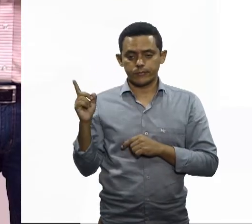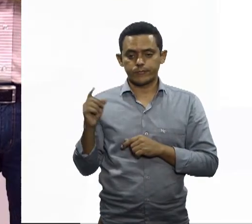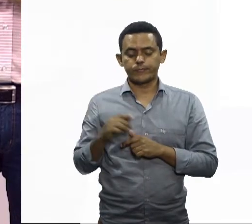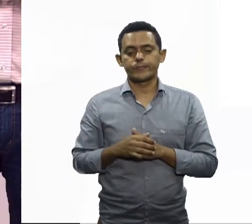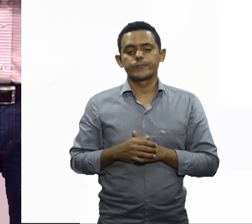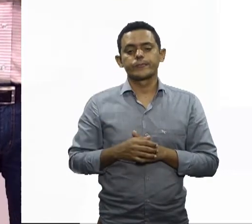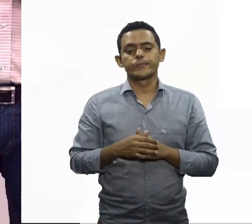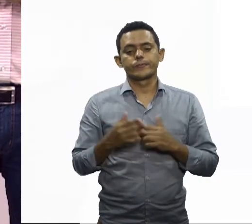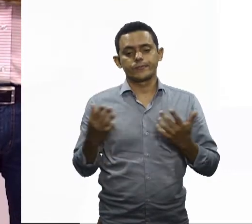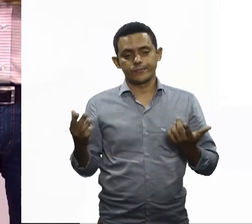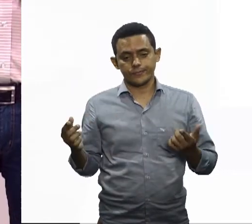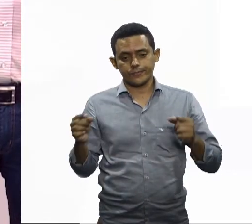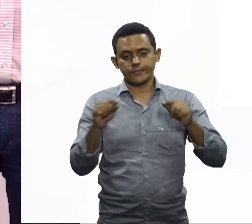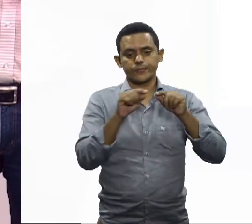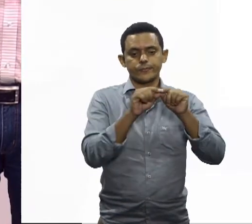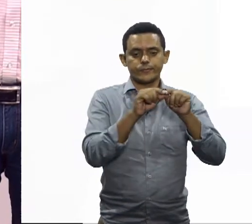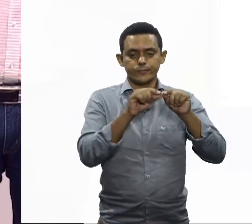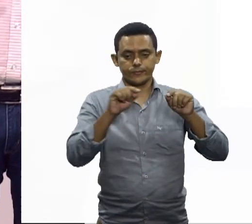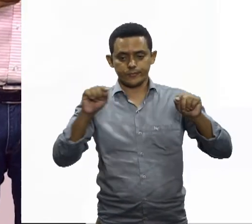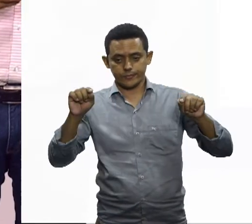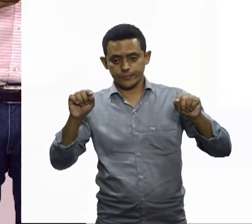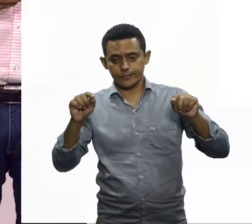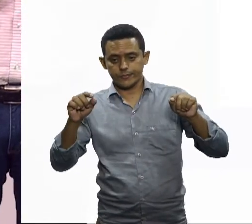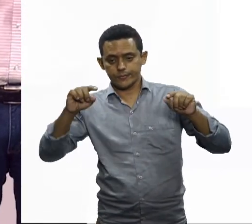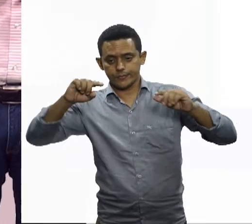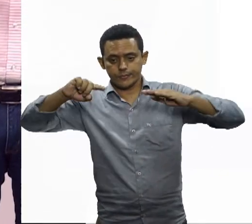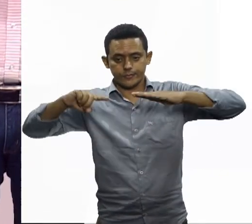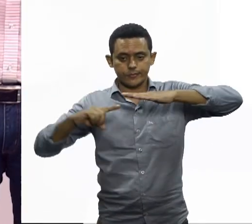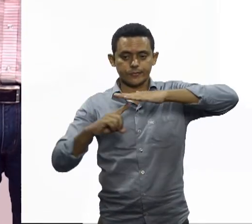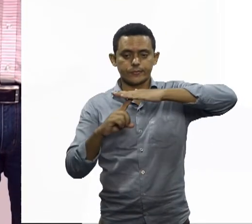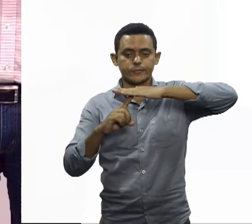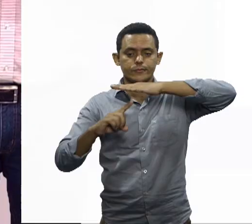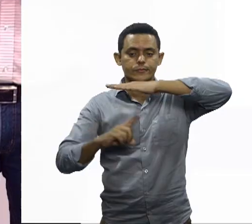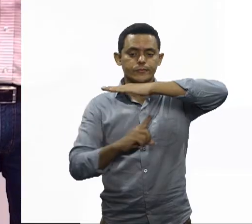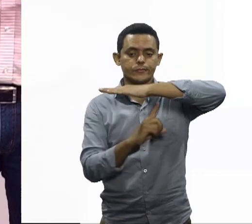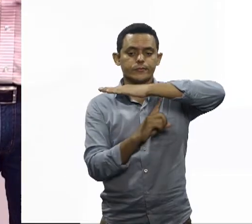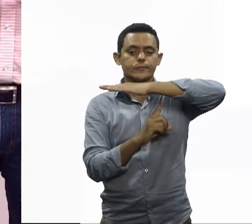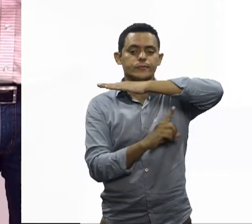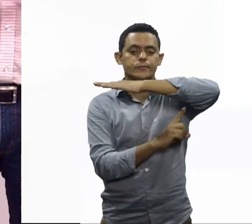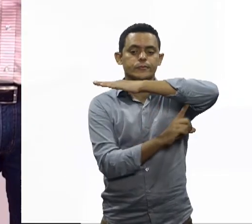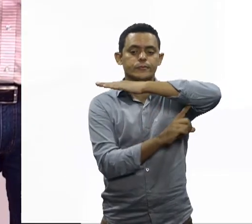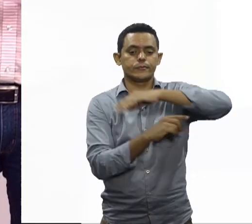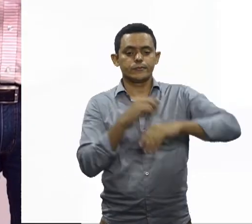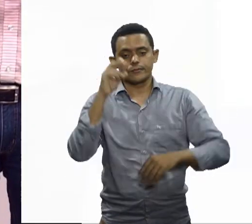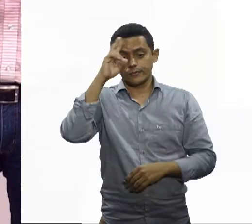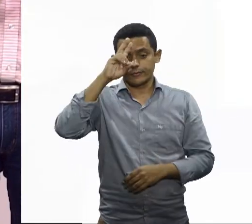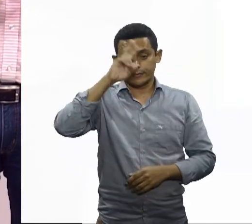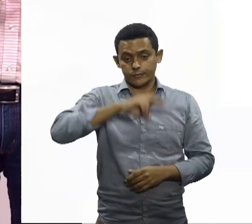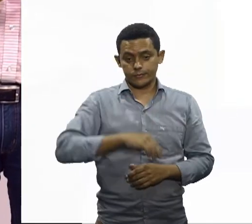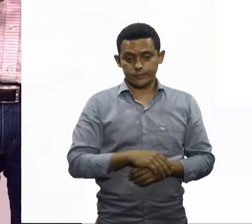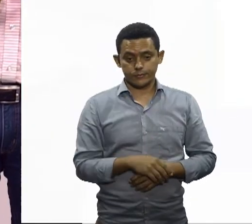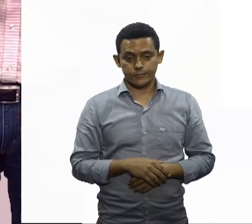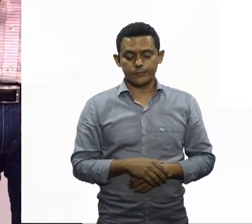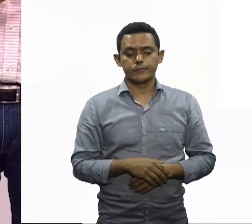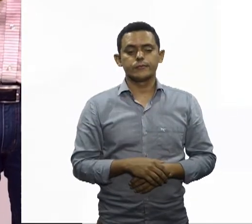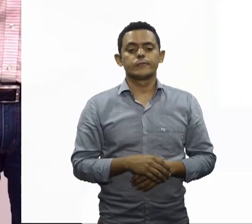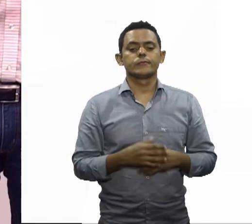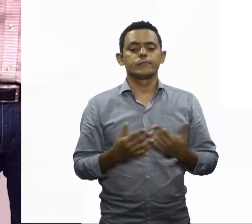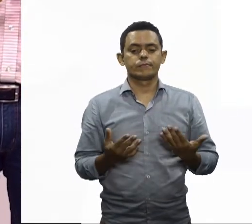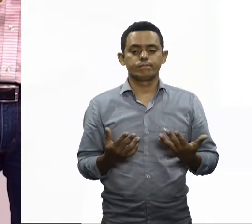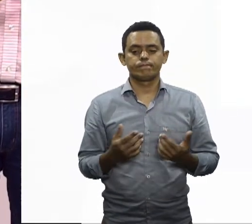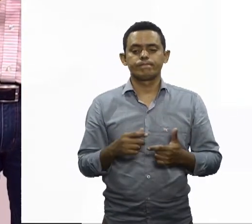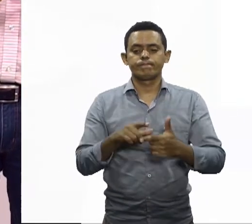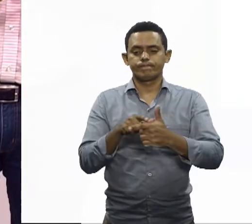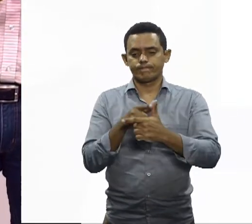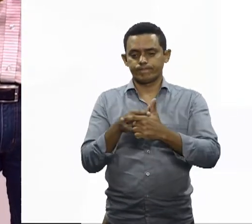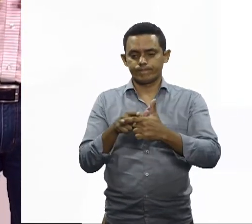essa medida que está em metros para quilômetro. Esta é a pergunta da letra A. Então, vamos lá. Então, ali, ó, na letra A,